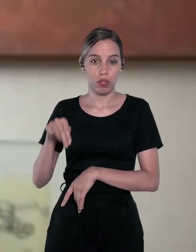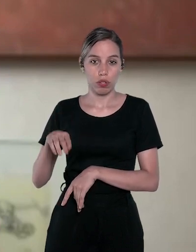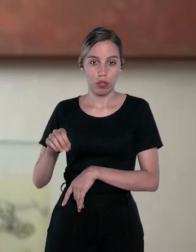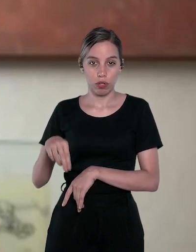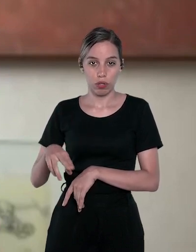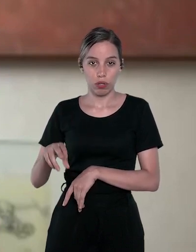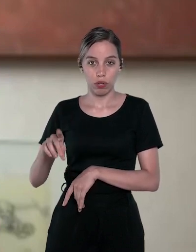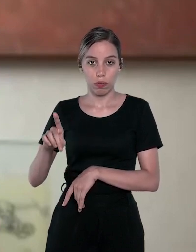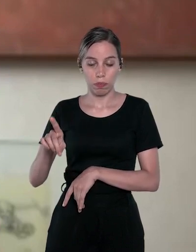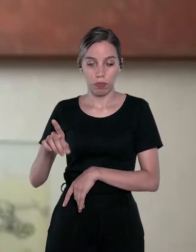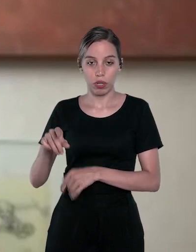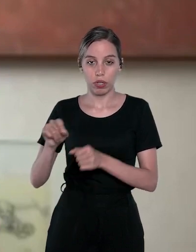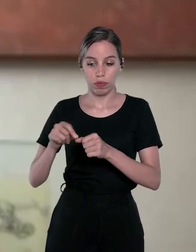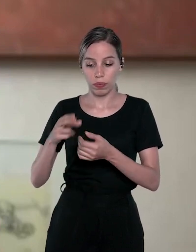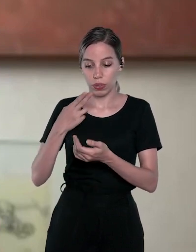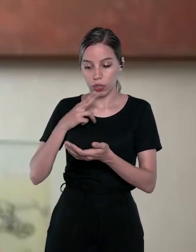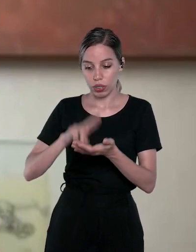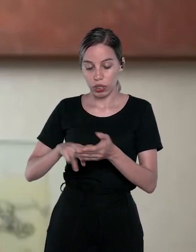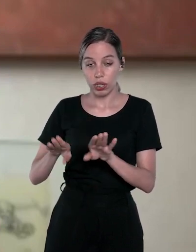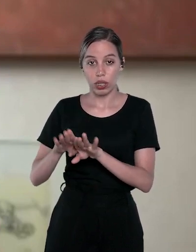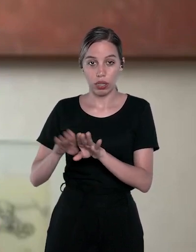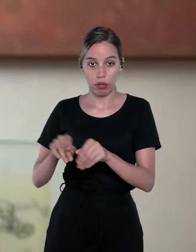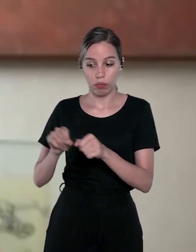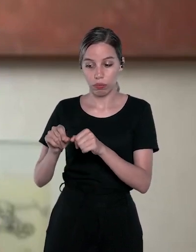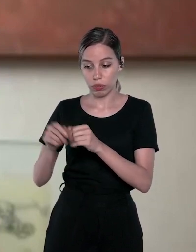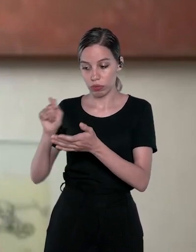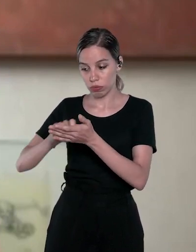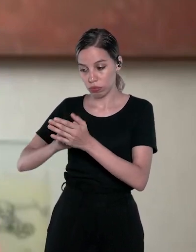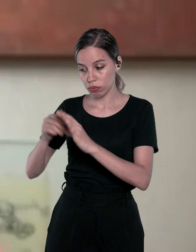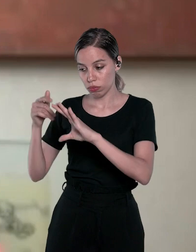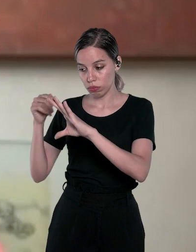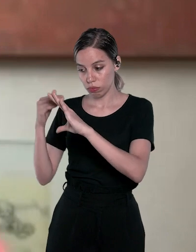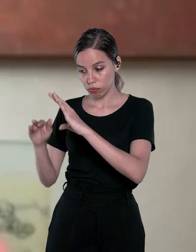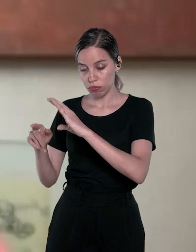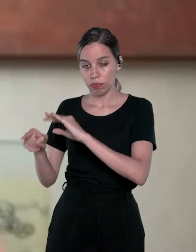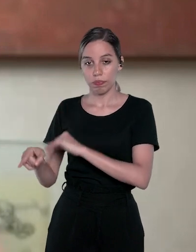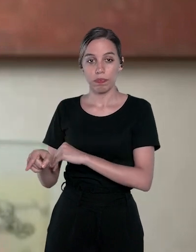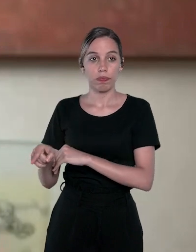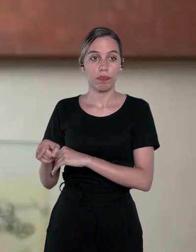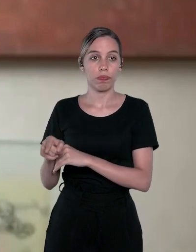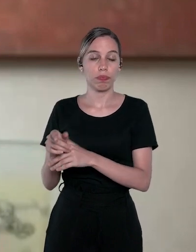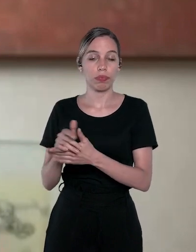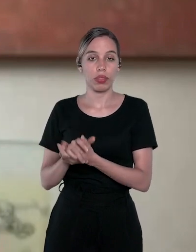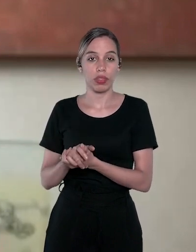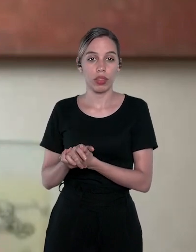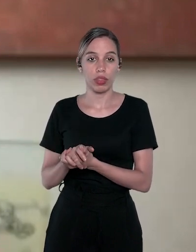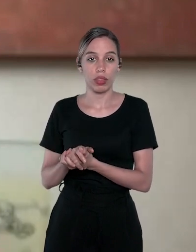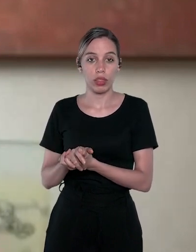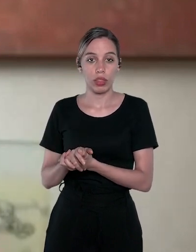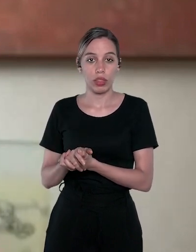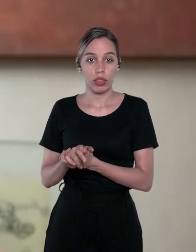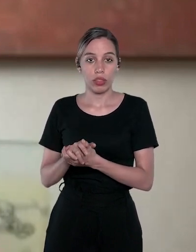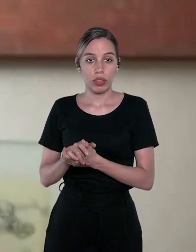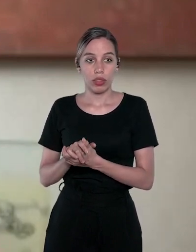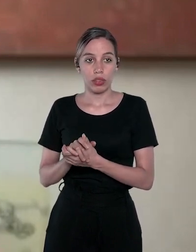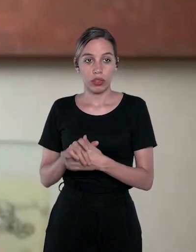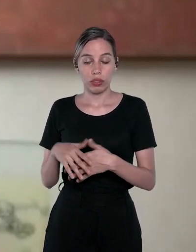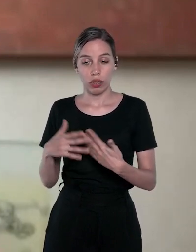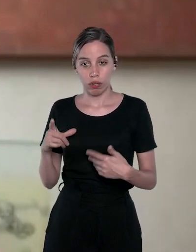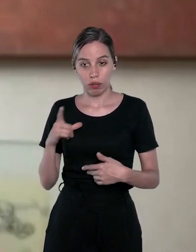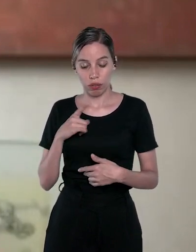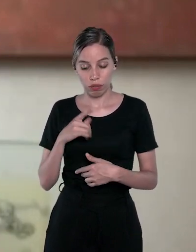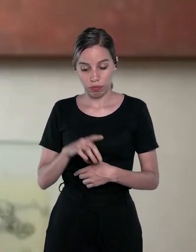de poetas importantes aí, mineiros e brasileiros. E uma ocasião, eu fui